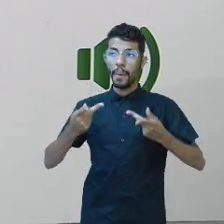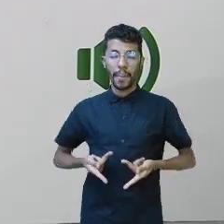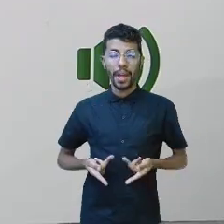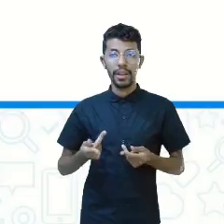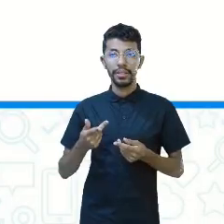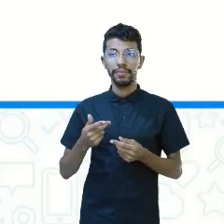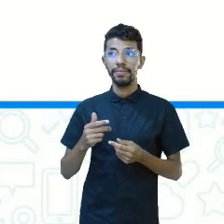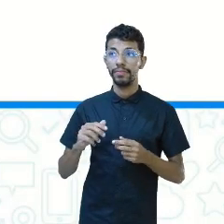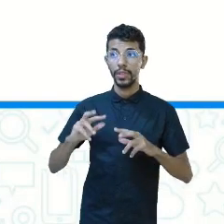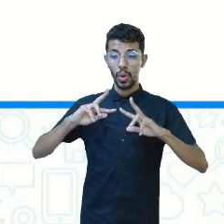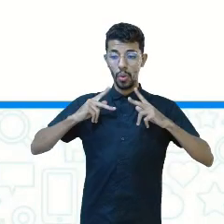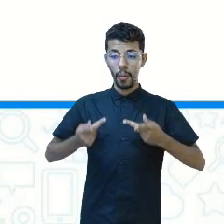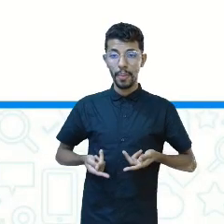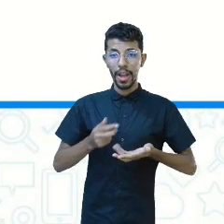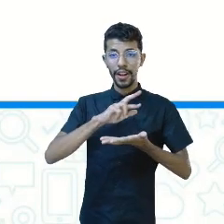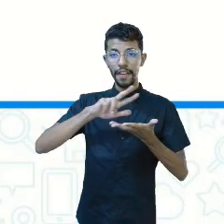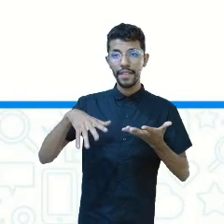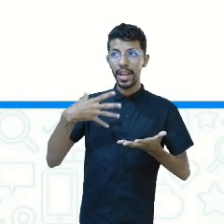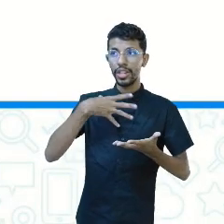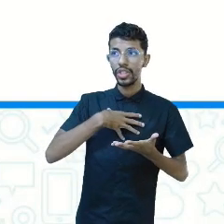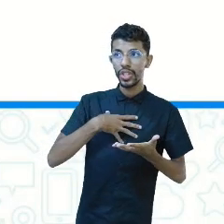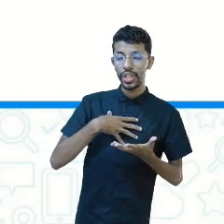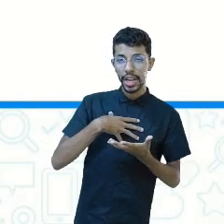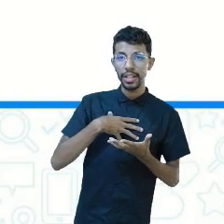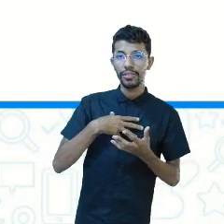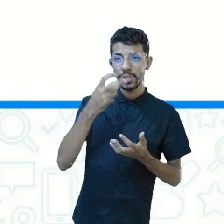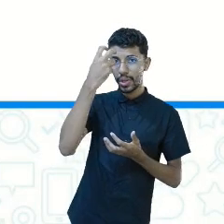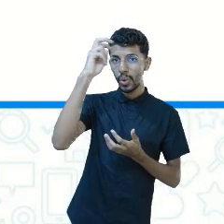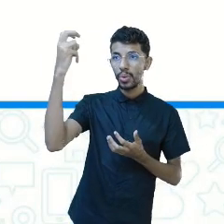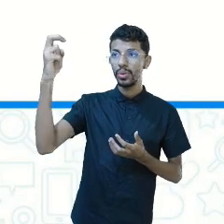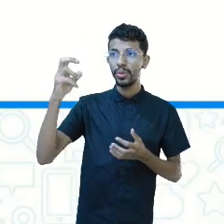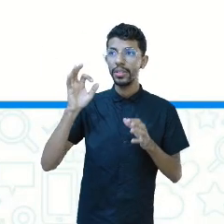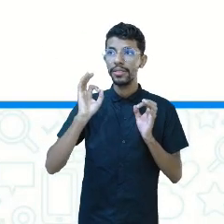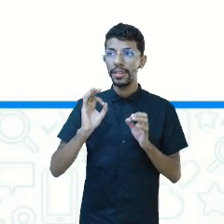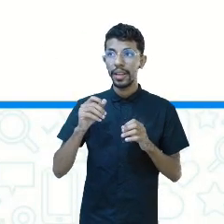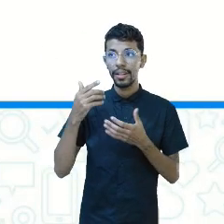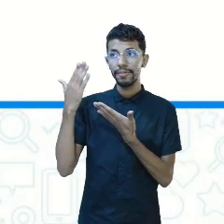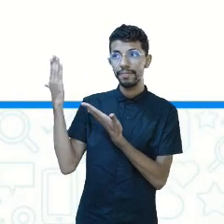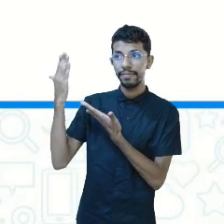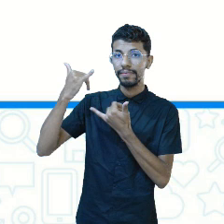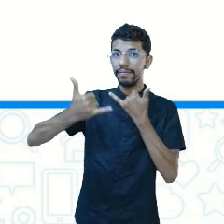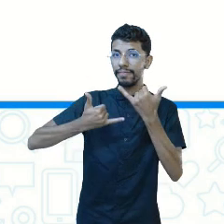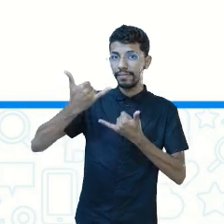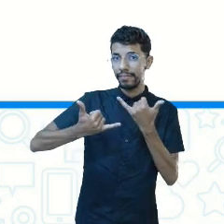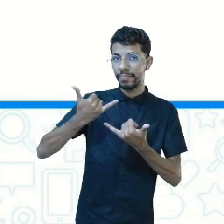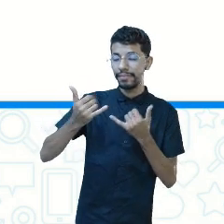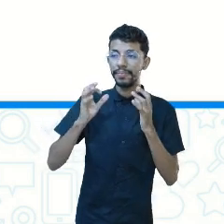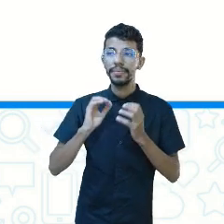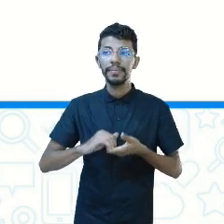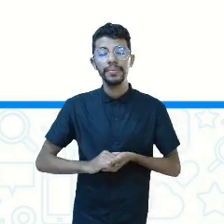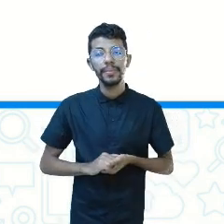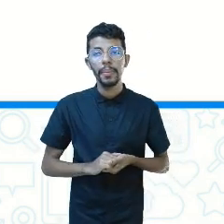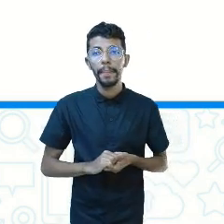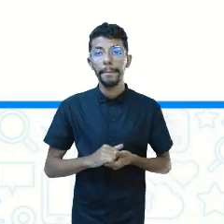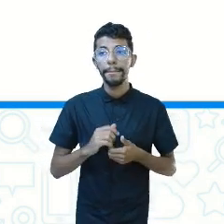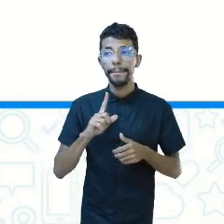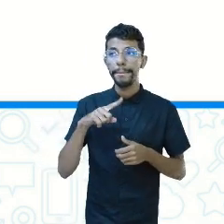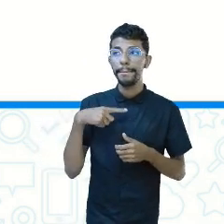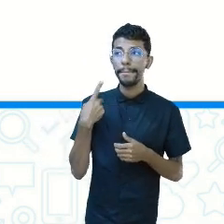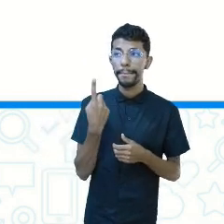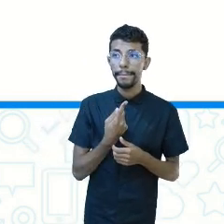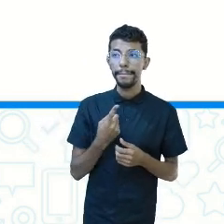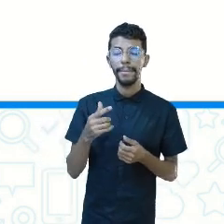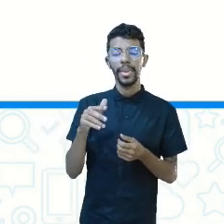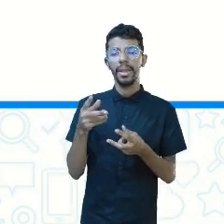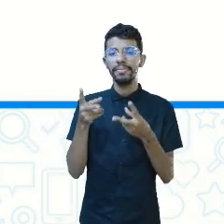figura humana em diferentes estéticas, modalidades e culturas, a brincadeira. Então, a gente vai abordar aqui, nós observamos alguns